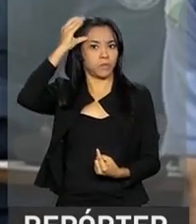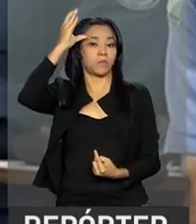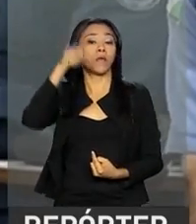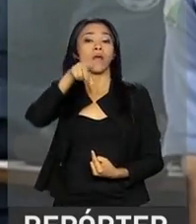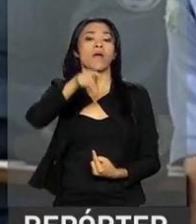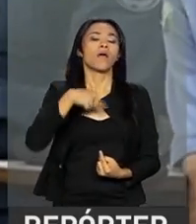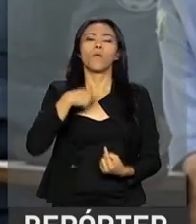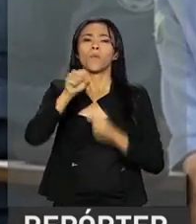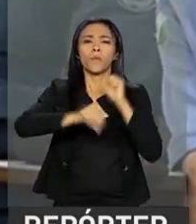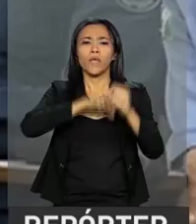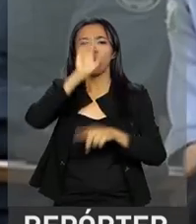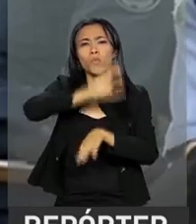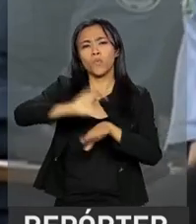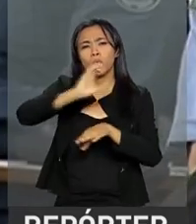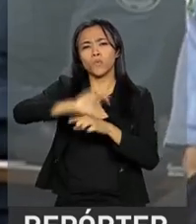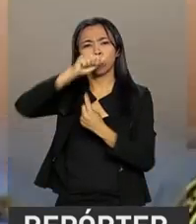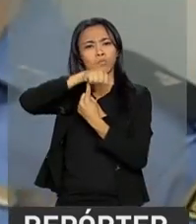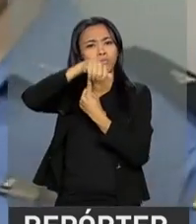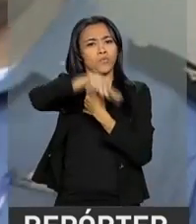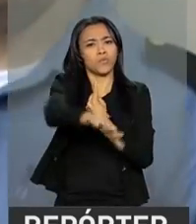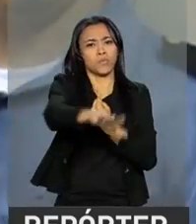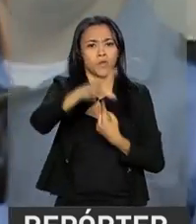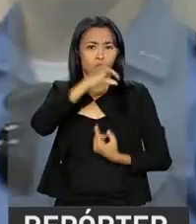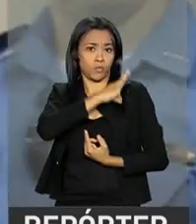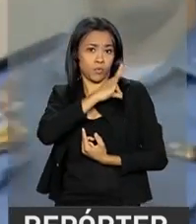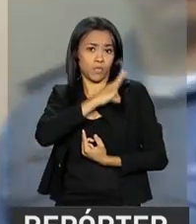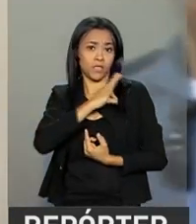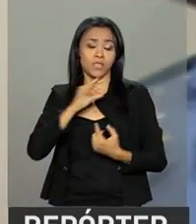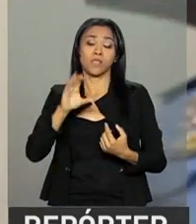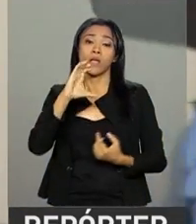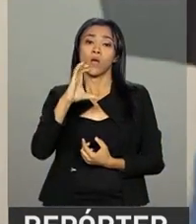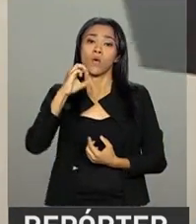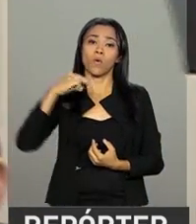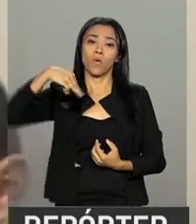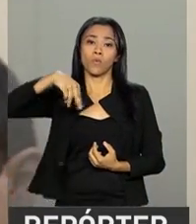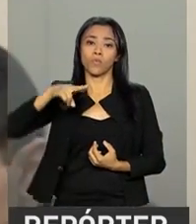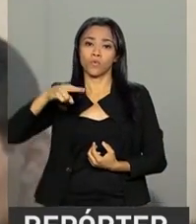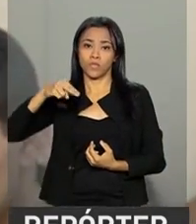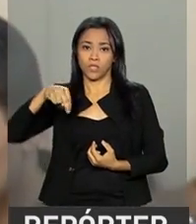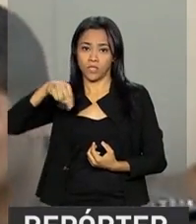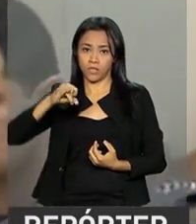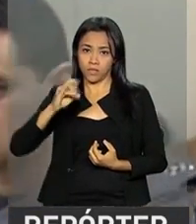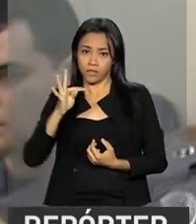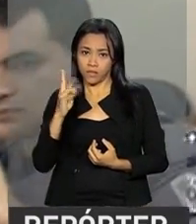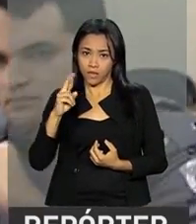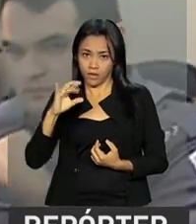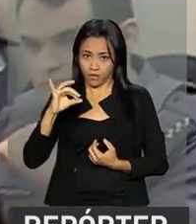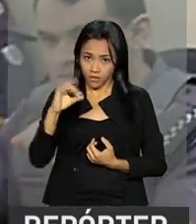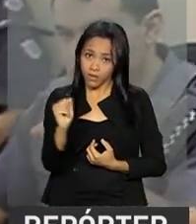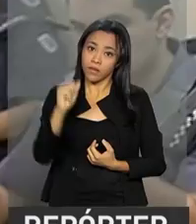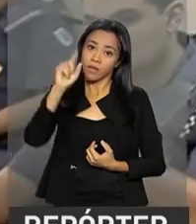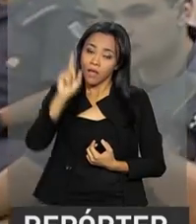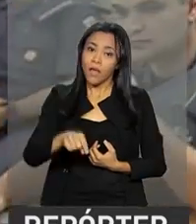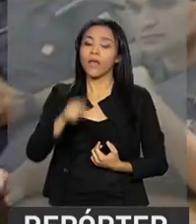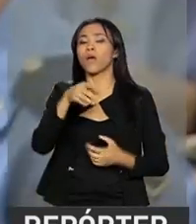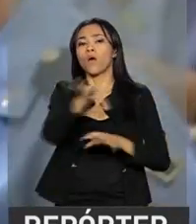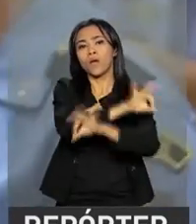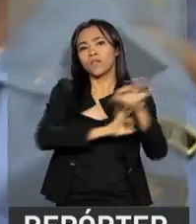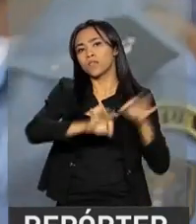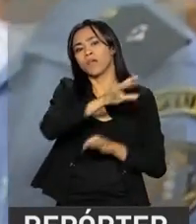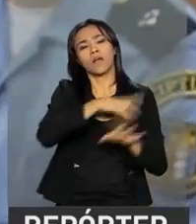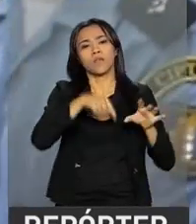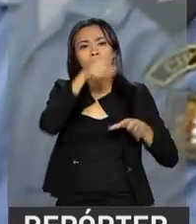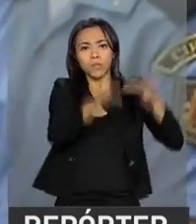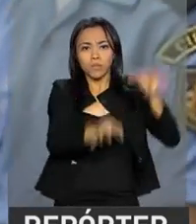internacional de multiplicador de polícia comunitária, realizado pela SENASP, a Secretaria Nacional de Segurança Pública do Ministério da Justiça.